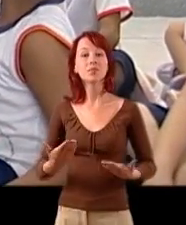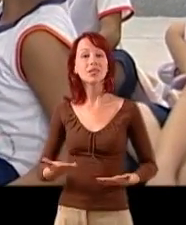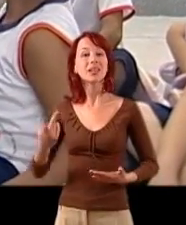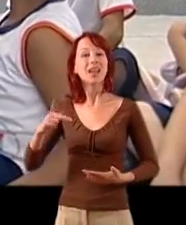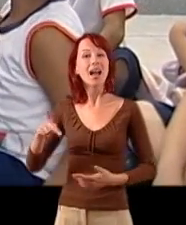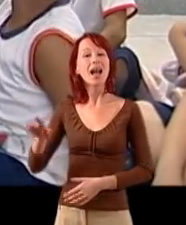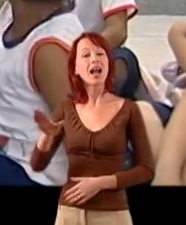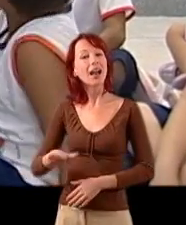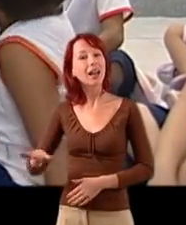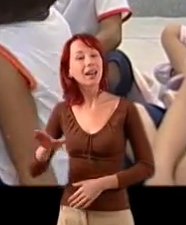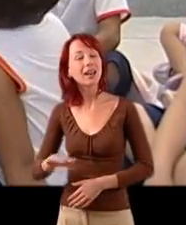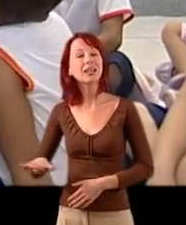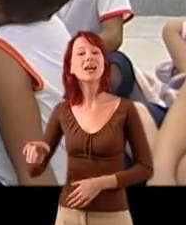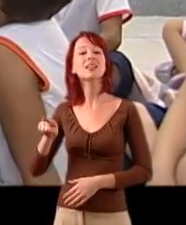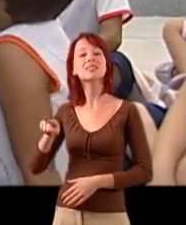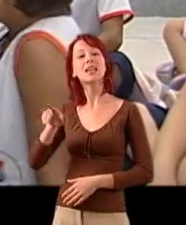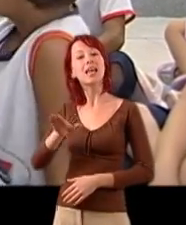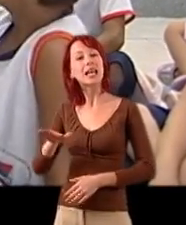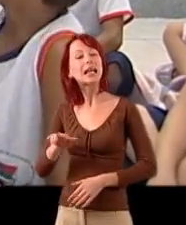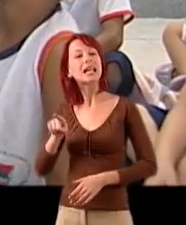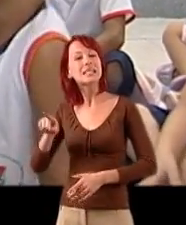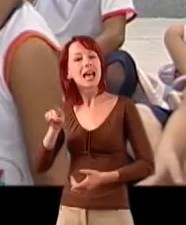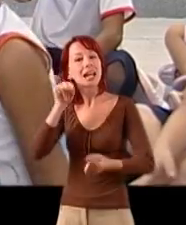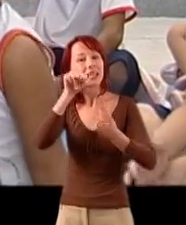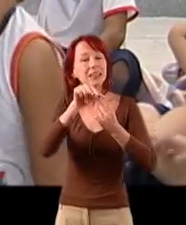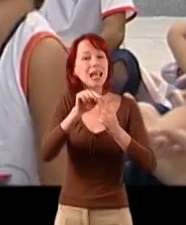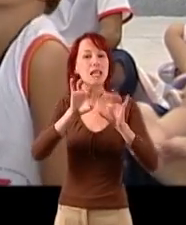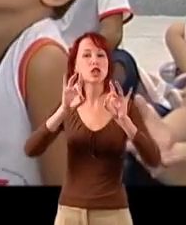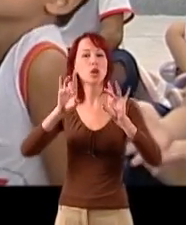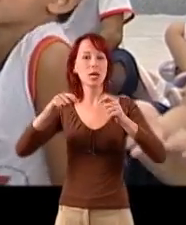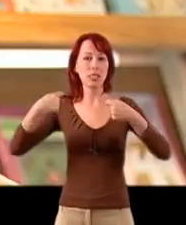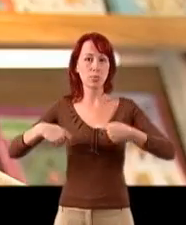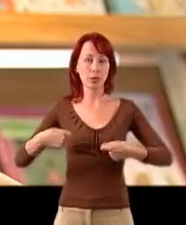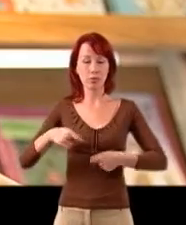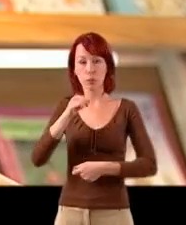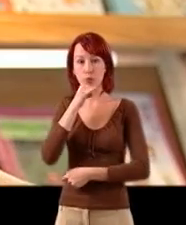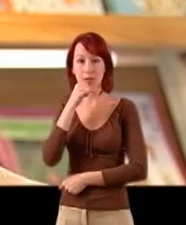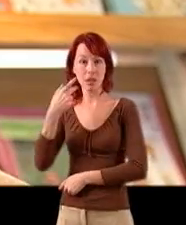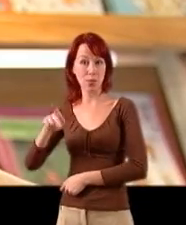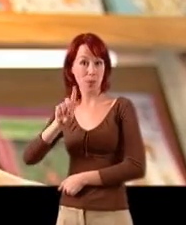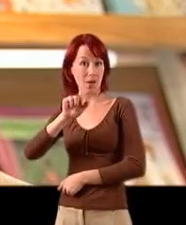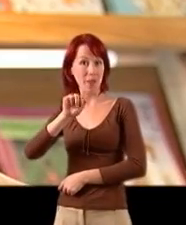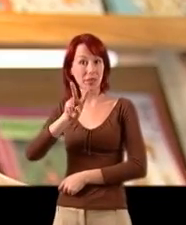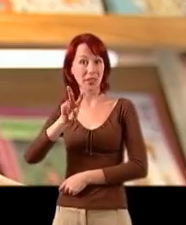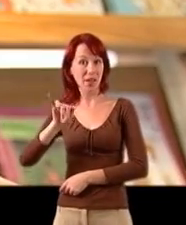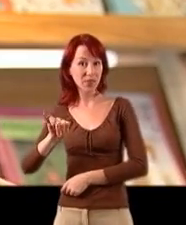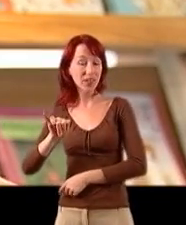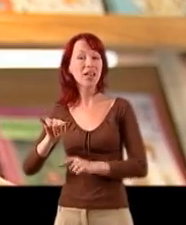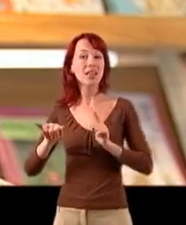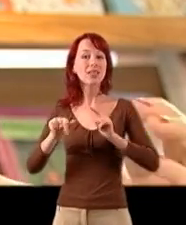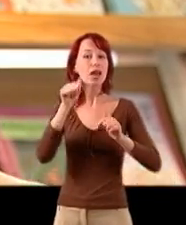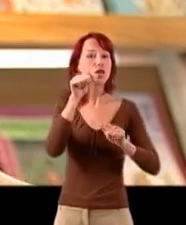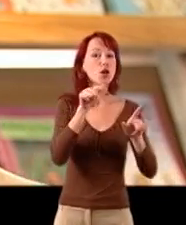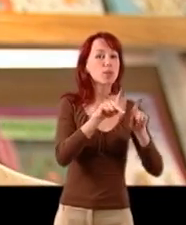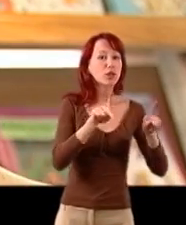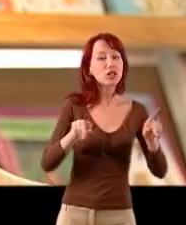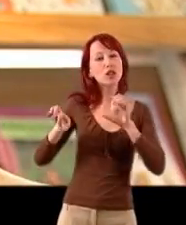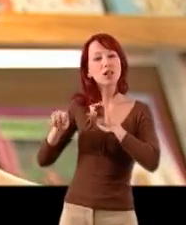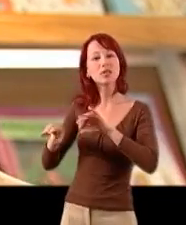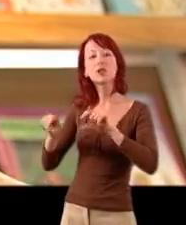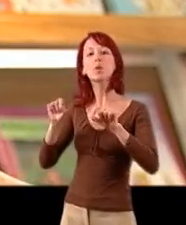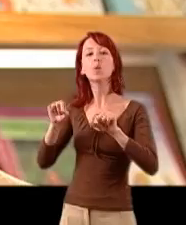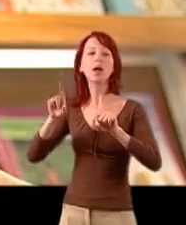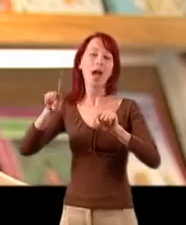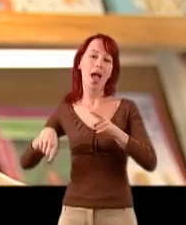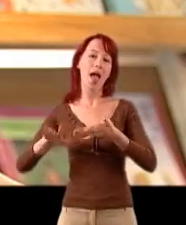E essa criança, ela é atendida na sua especificidade. No caso do Davi, a professora trabalha com ele a questão